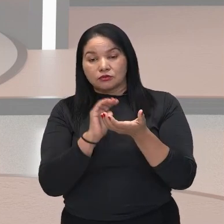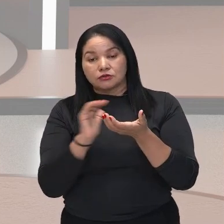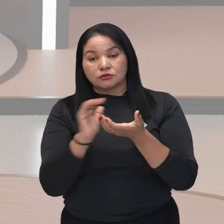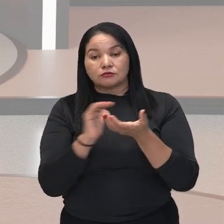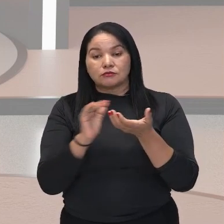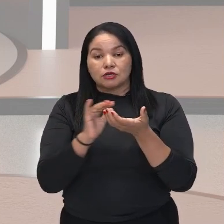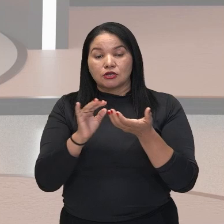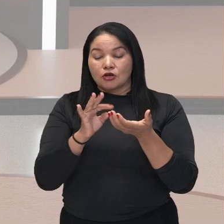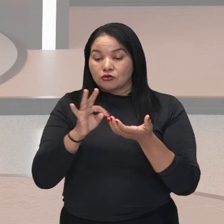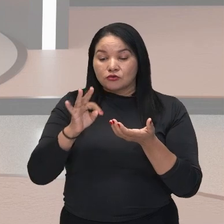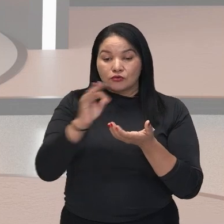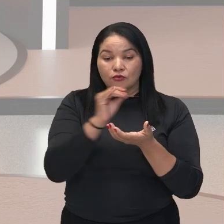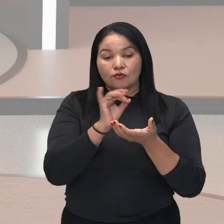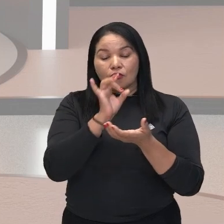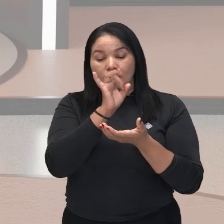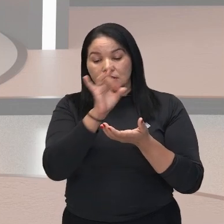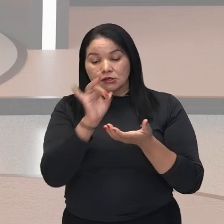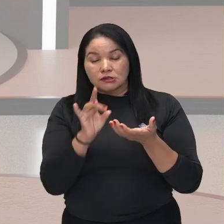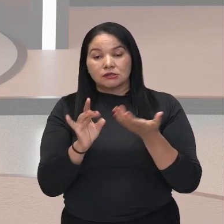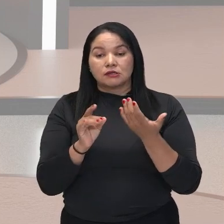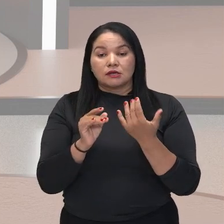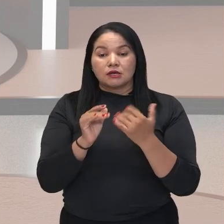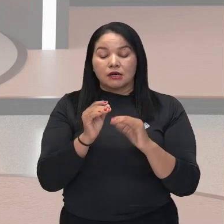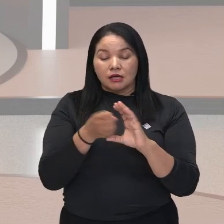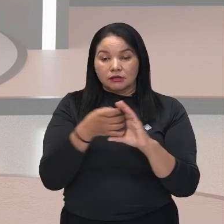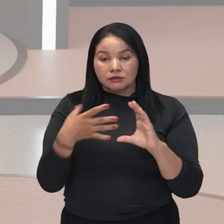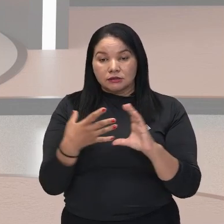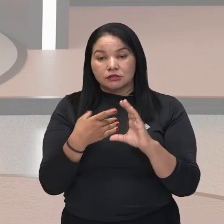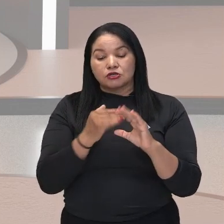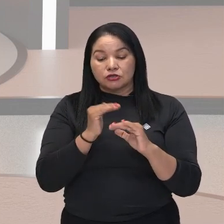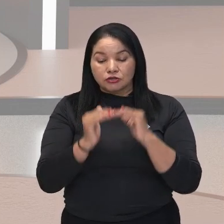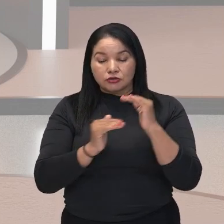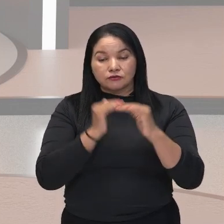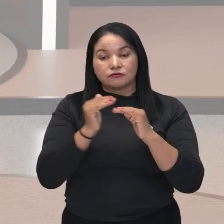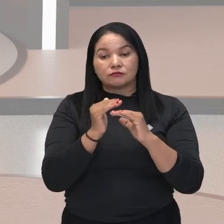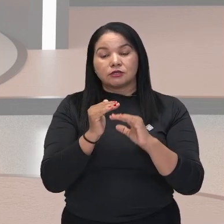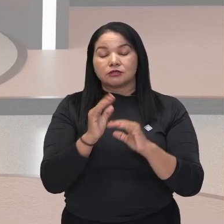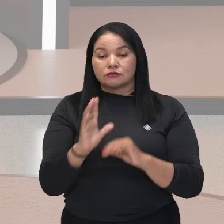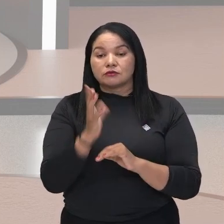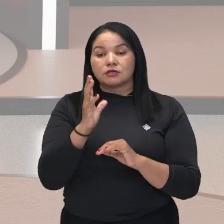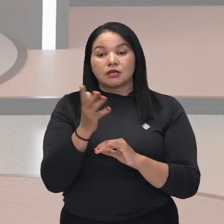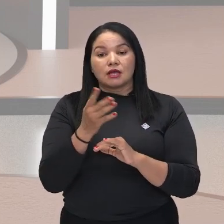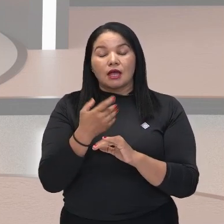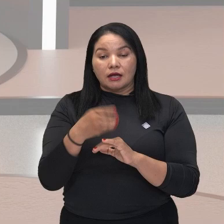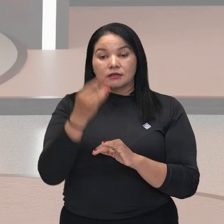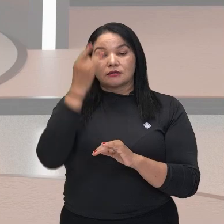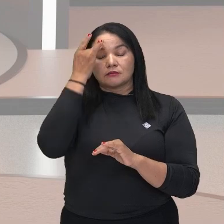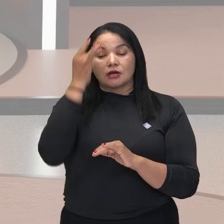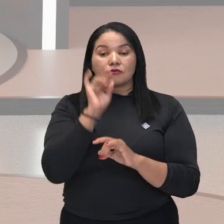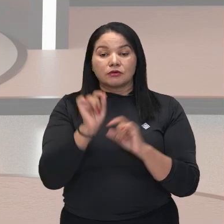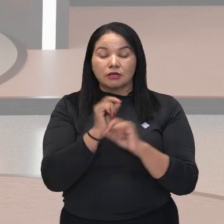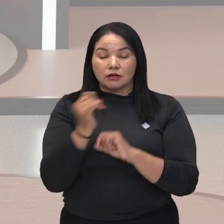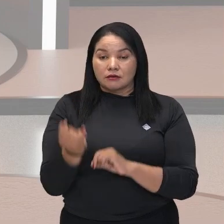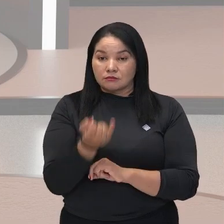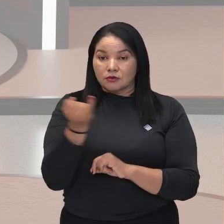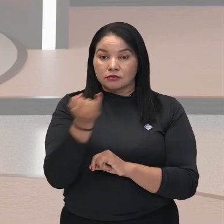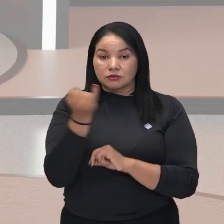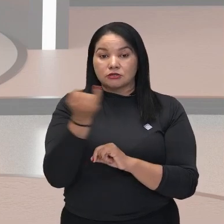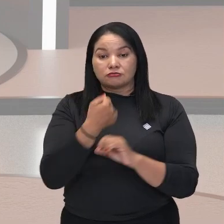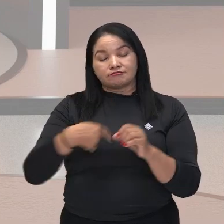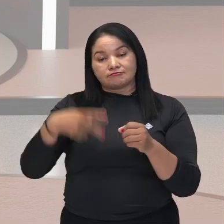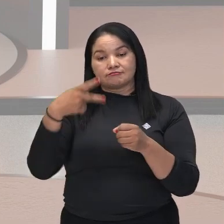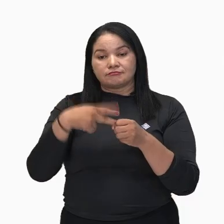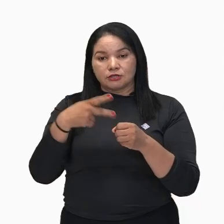todas essas características, desenvolvimentos que acabam ocorrendo, né? A gente também não pode esquecer da importância do